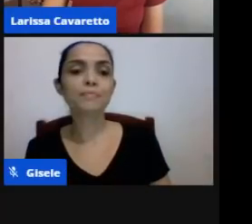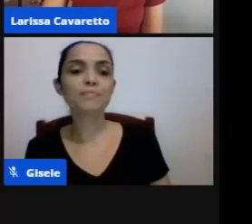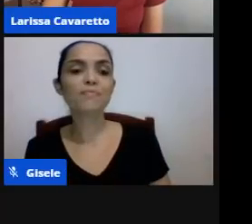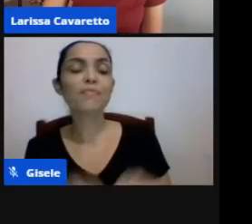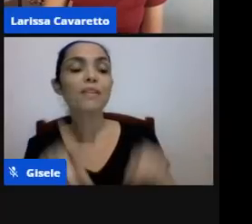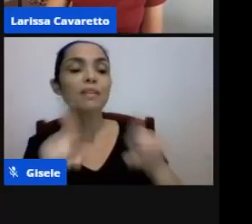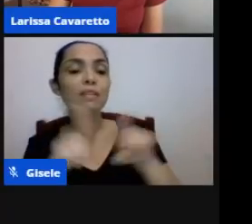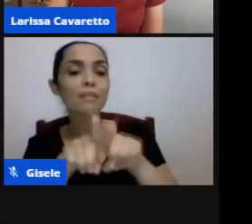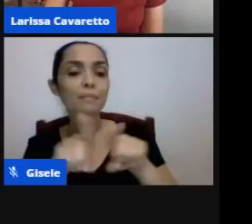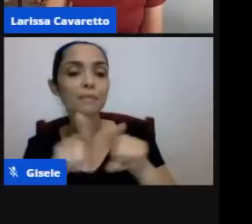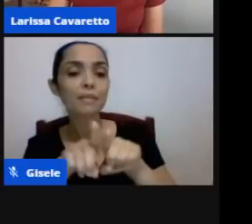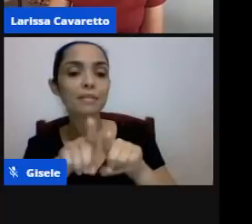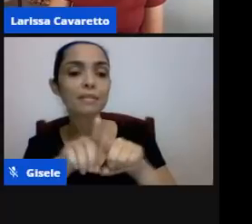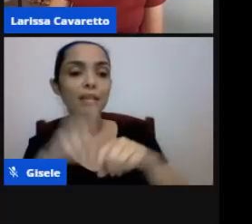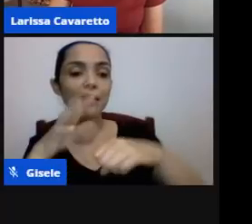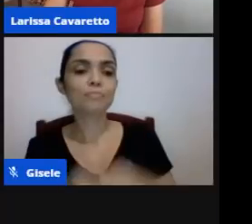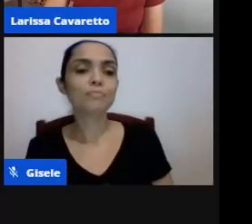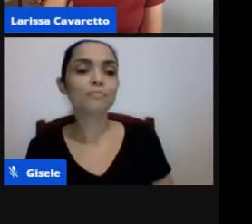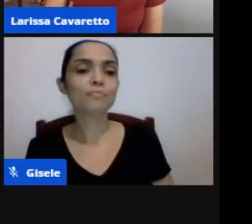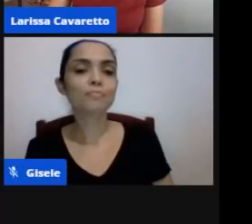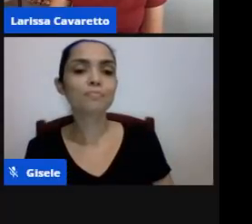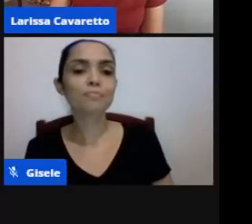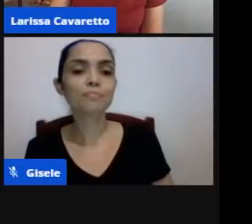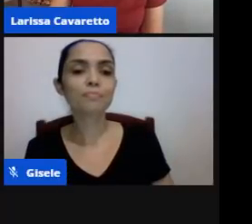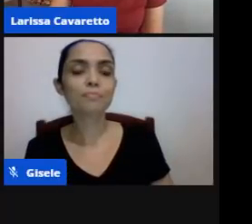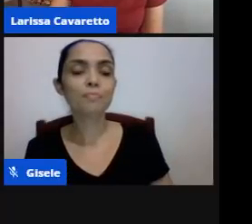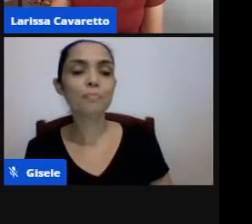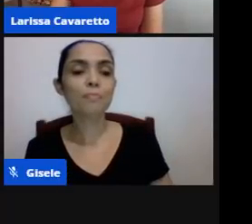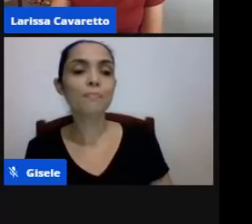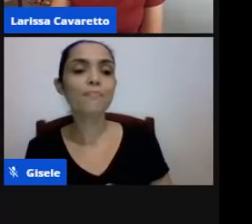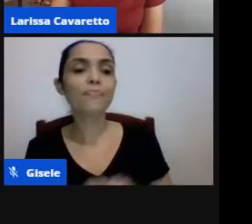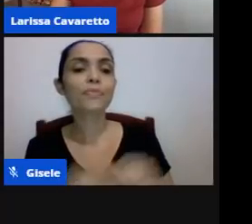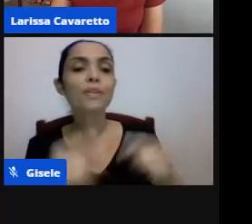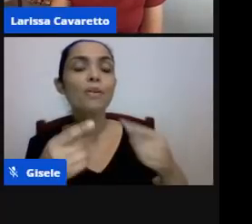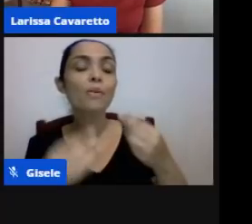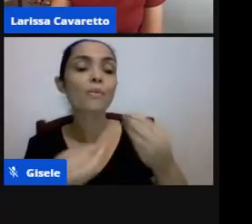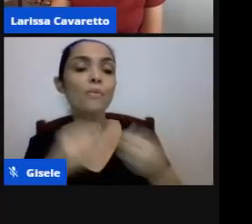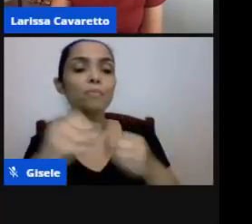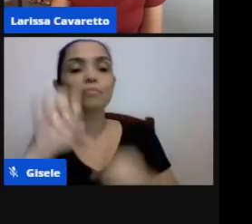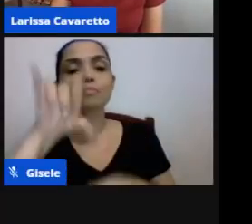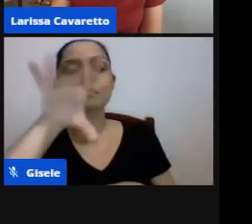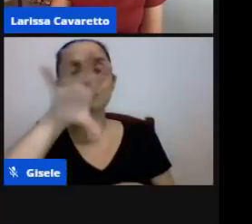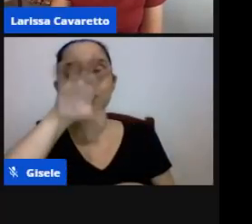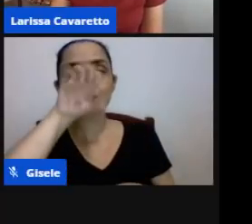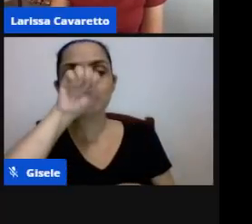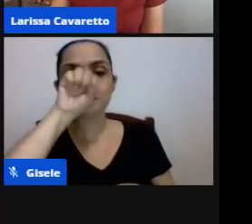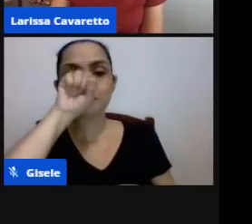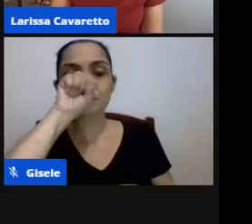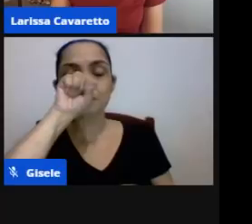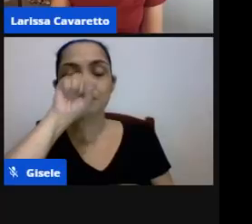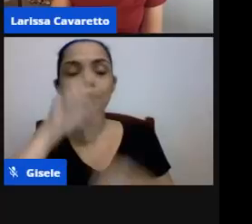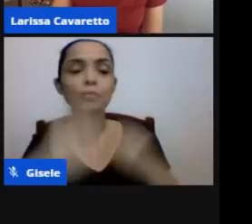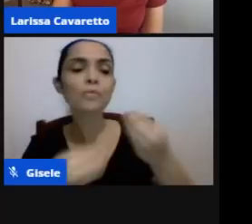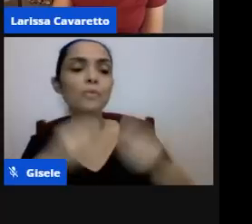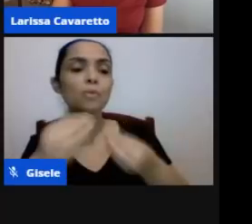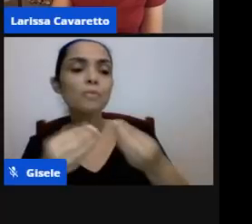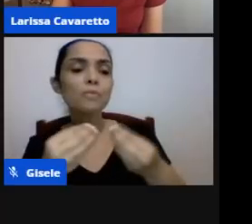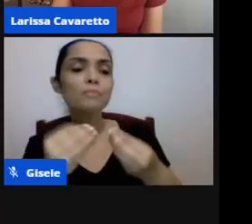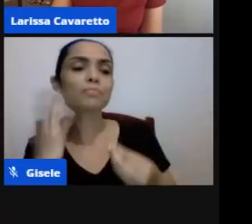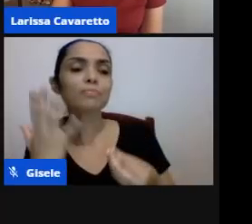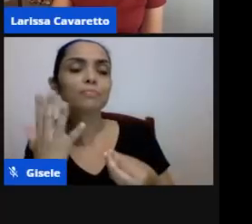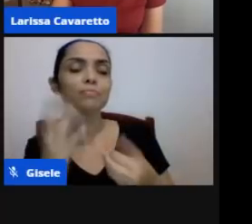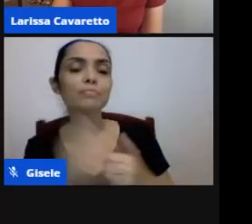e existe a transmissão por contato. Falando um pouco da transmissão respiratória, como é que ela acontece? Quando a